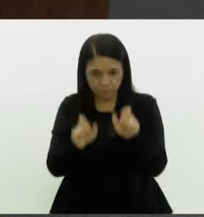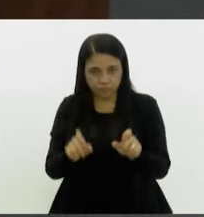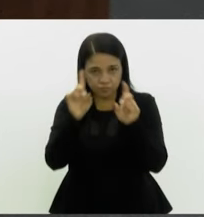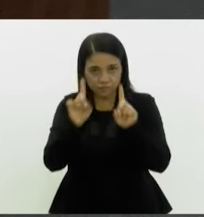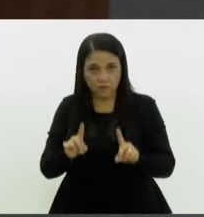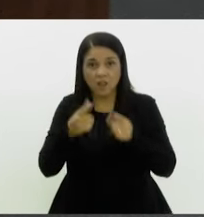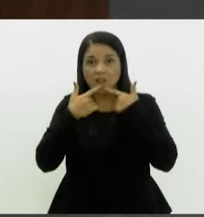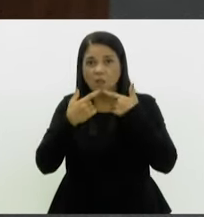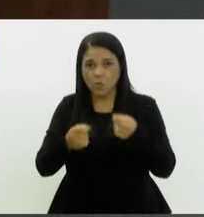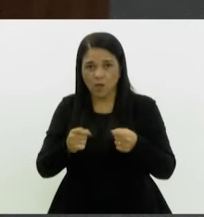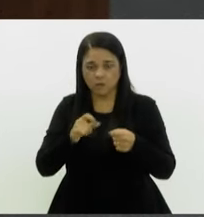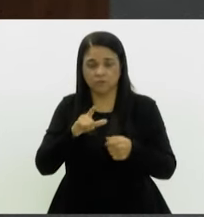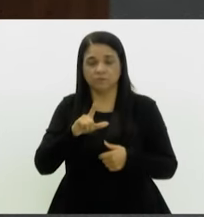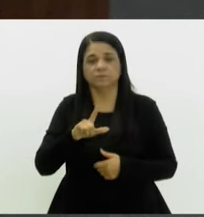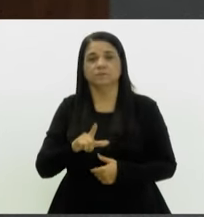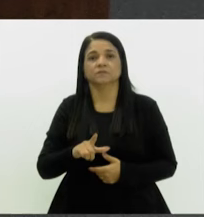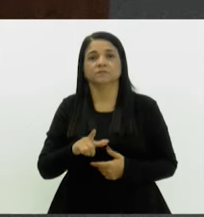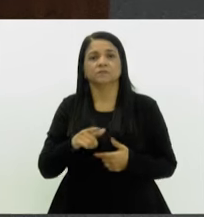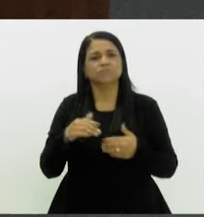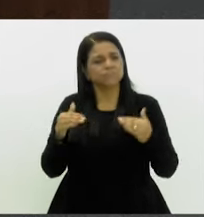Parecer é favorável ao projeto